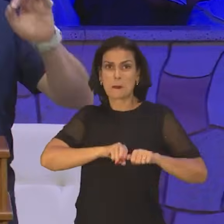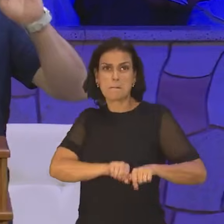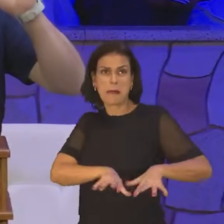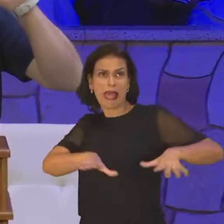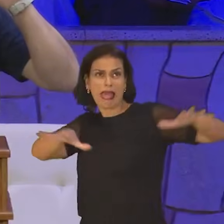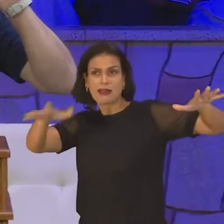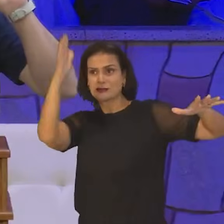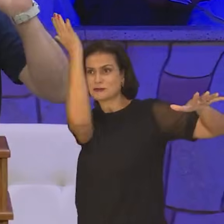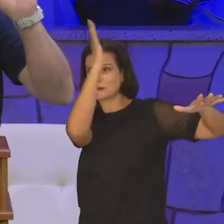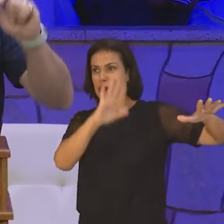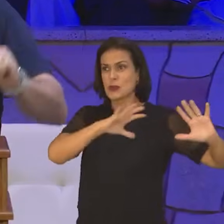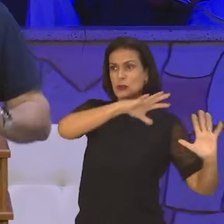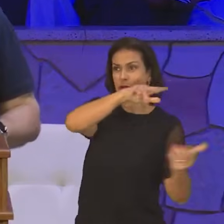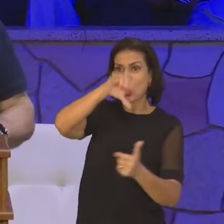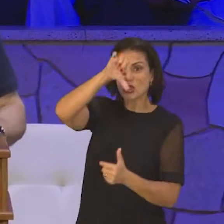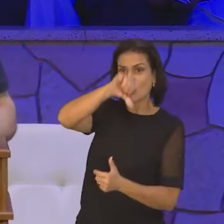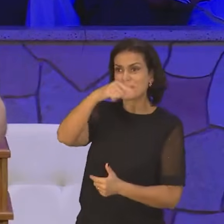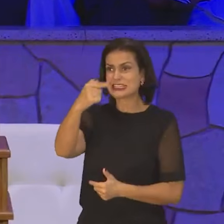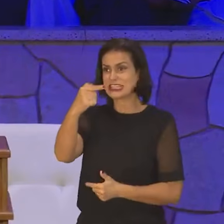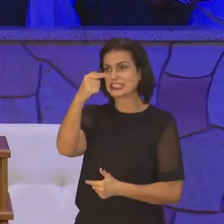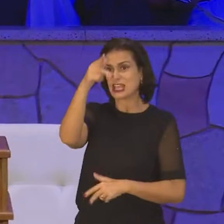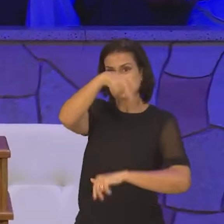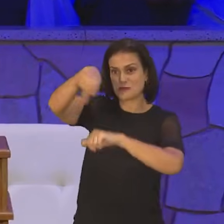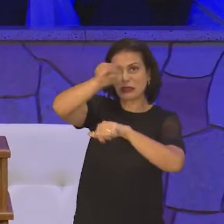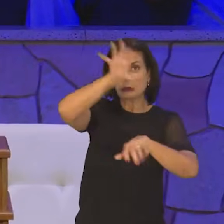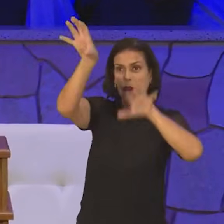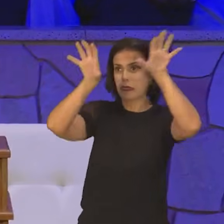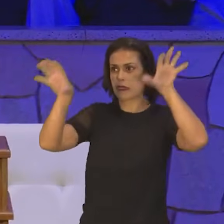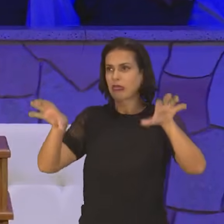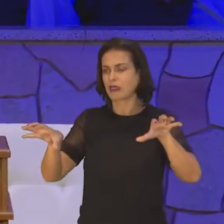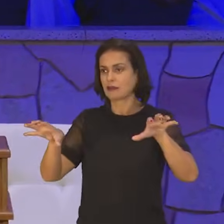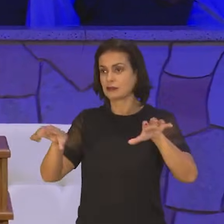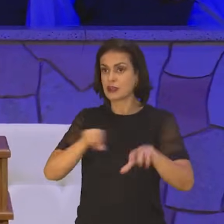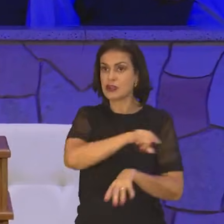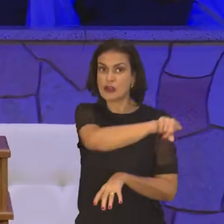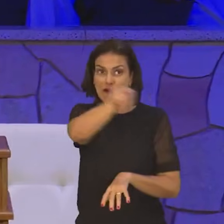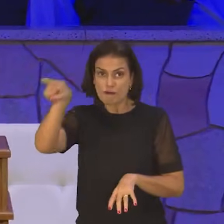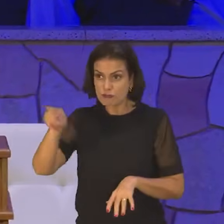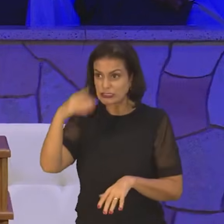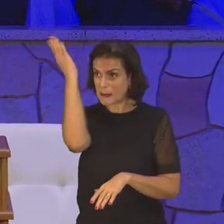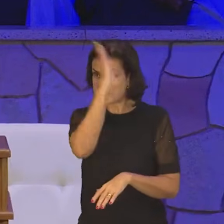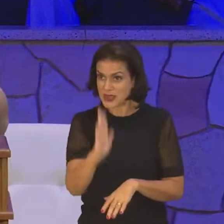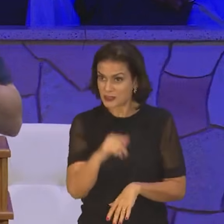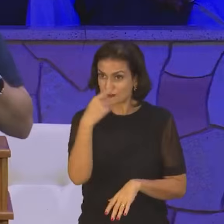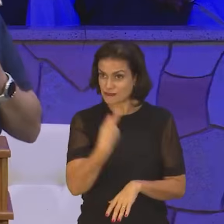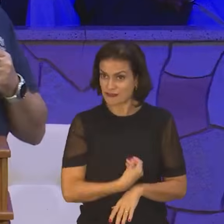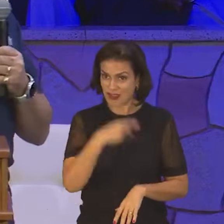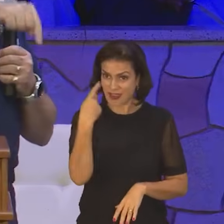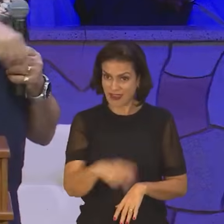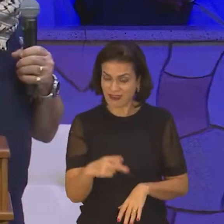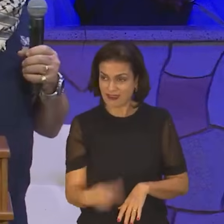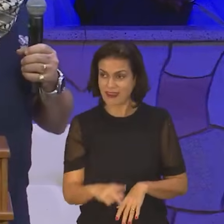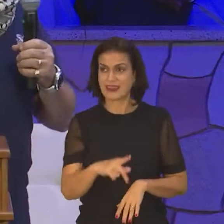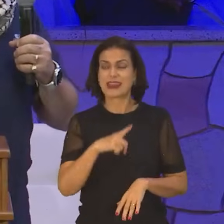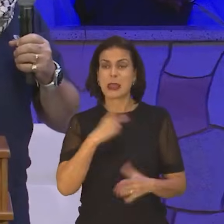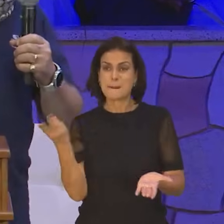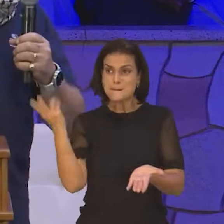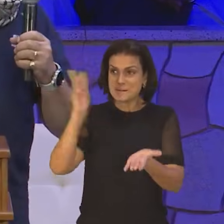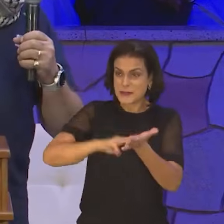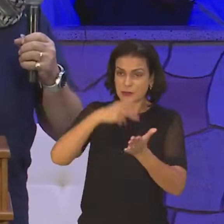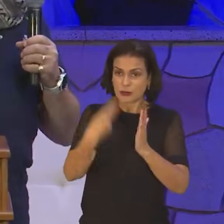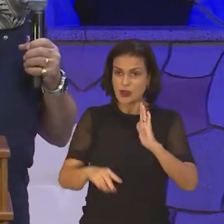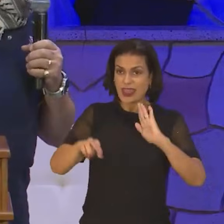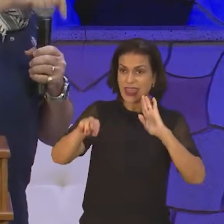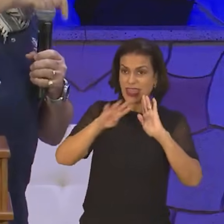espalhados em 97 países, sabe? Você, brasileiro, você que está membro dessa